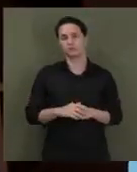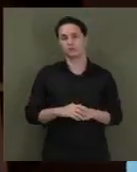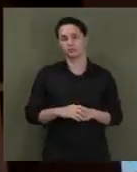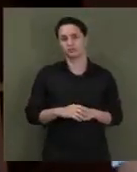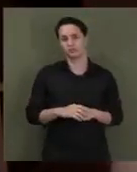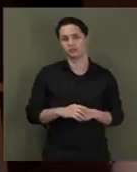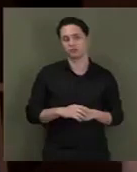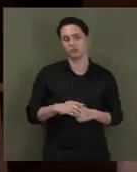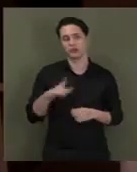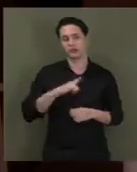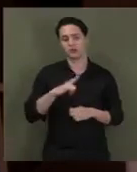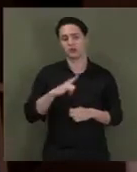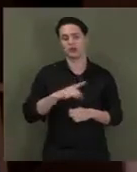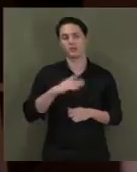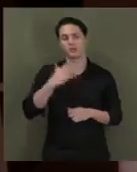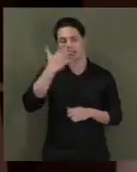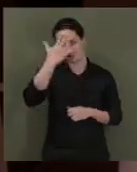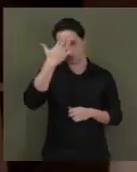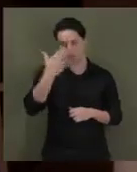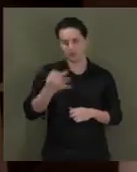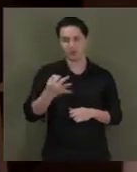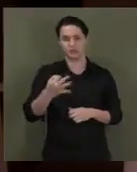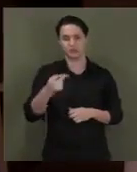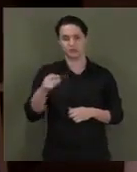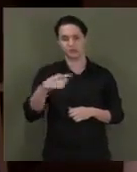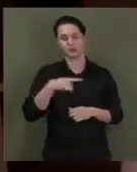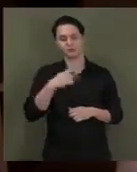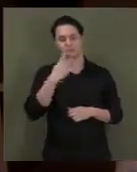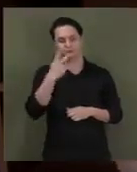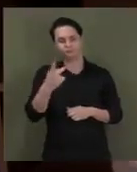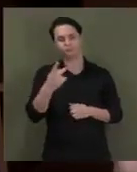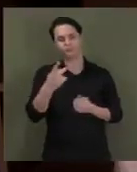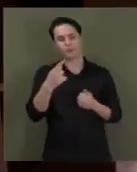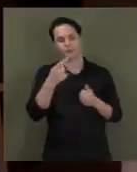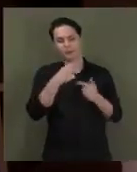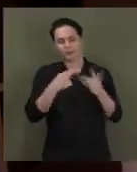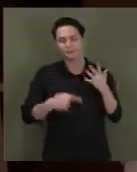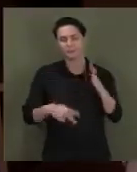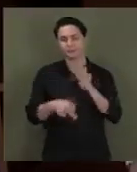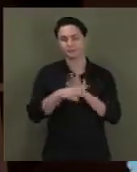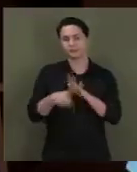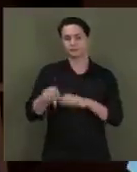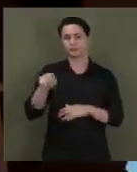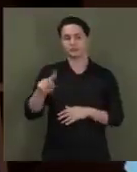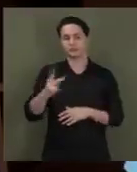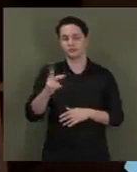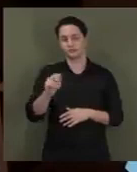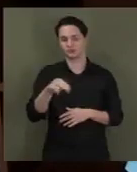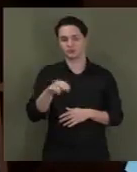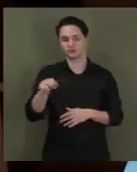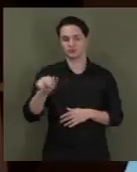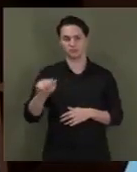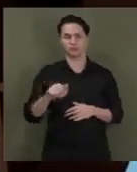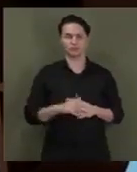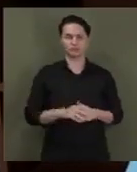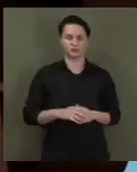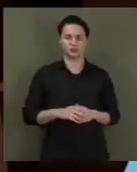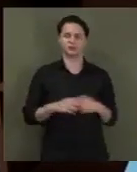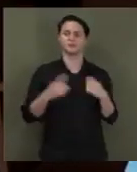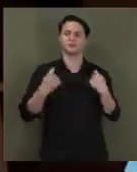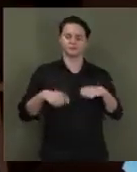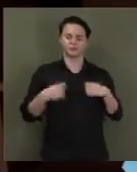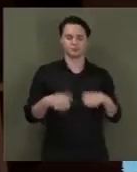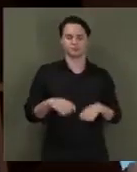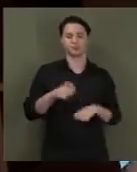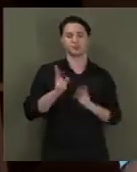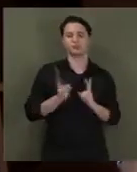pela compreensão dessas palavras de Hannah Arendt. É necessário